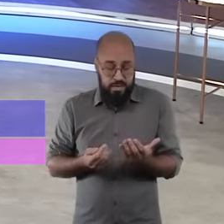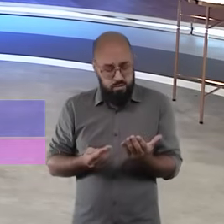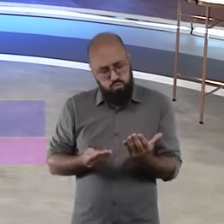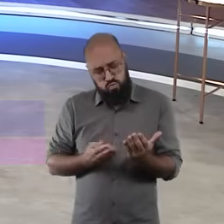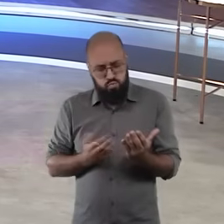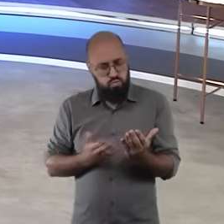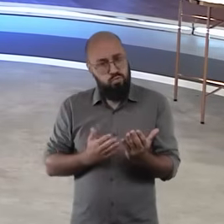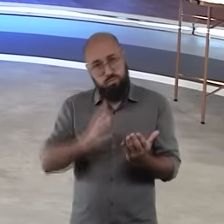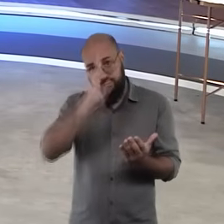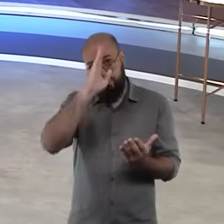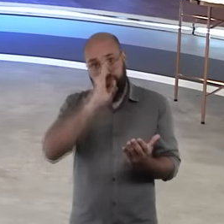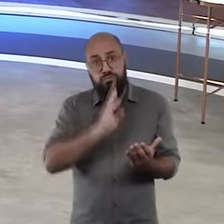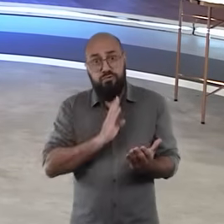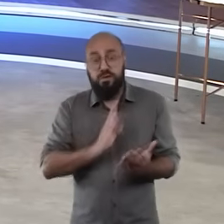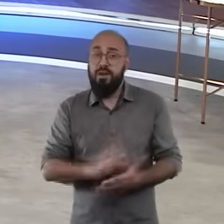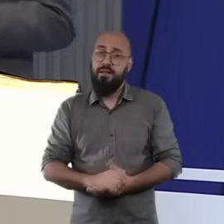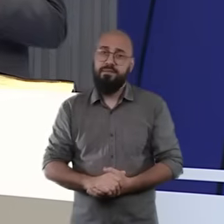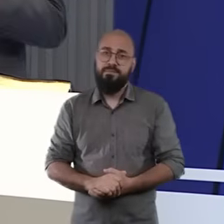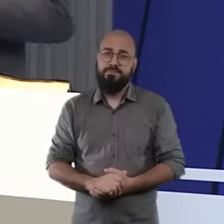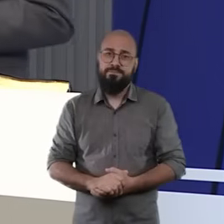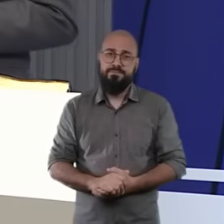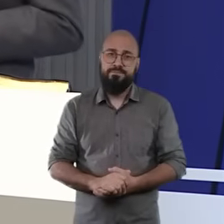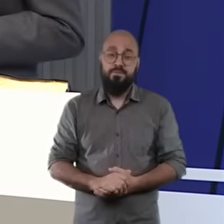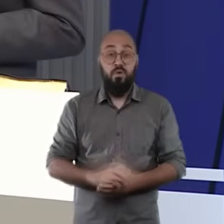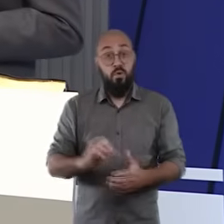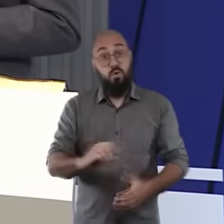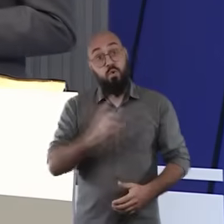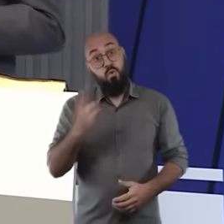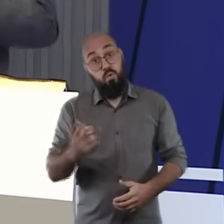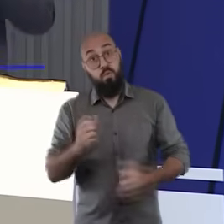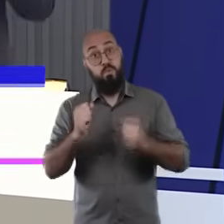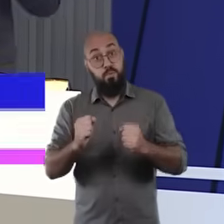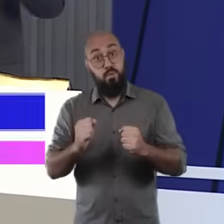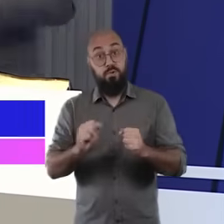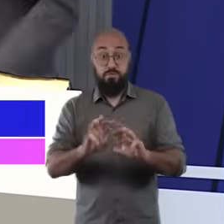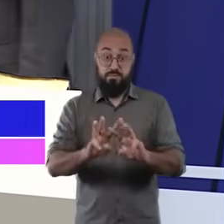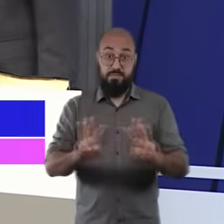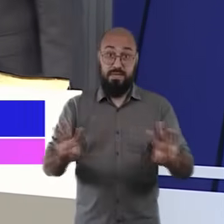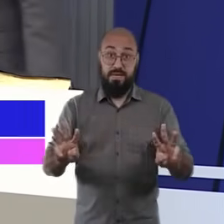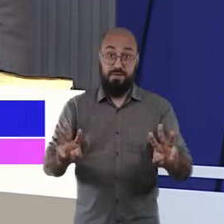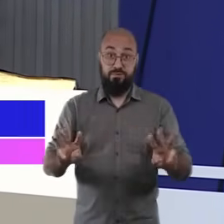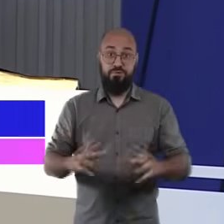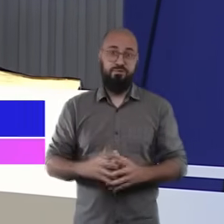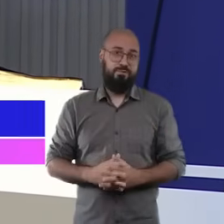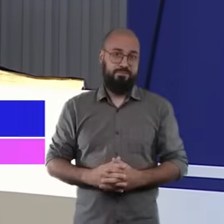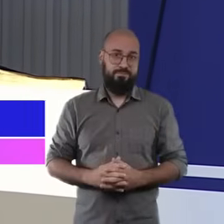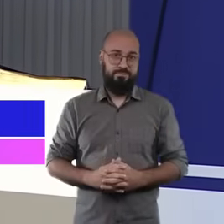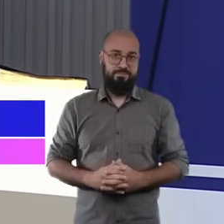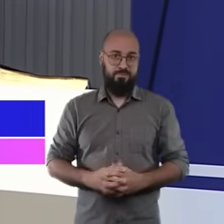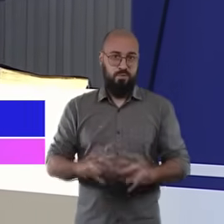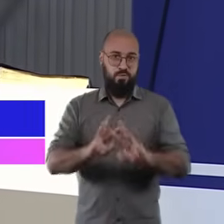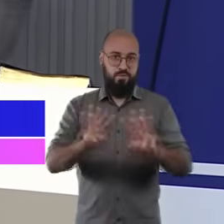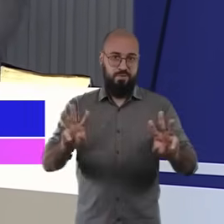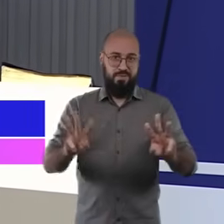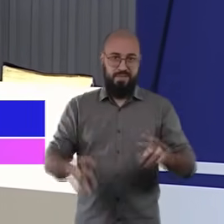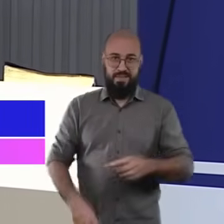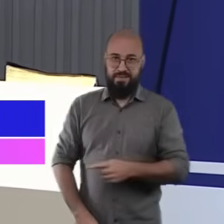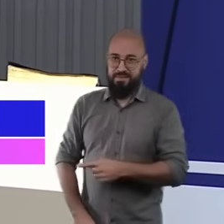material gratuitamente. Ou você pode ir também no nosso site. O site é o seguinte, ó,